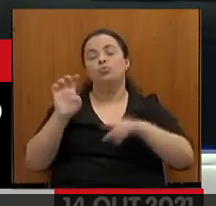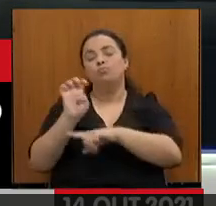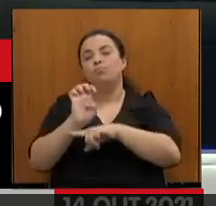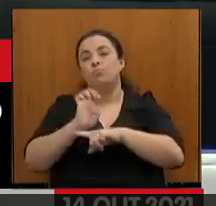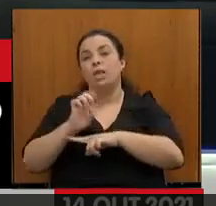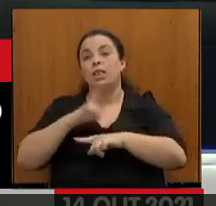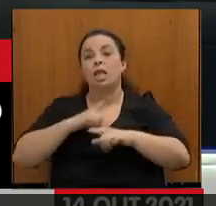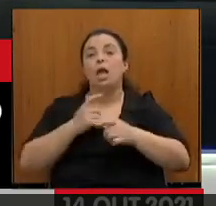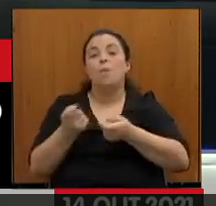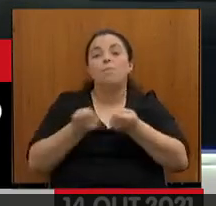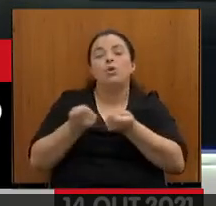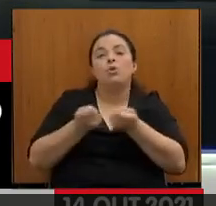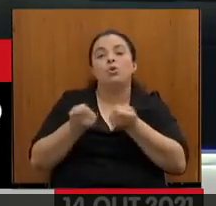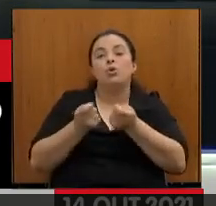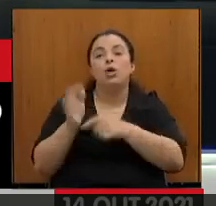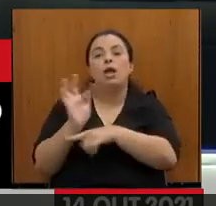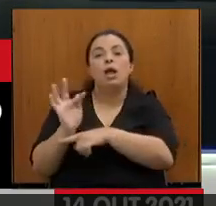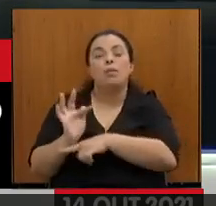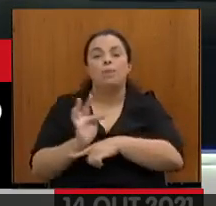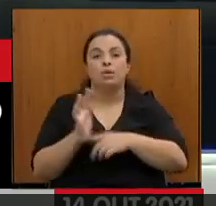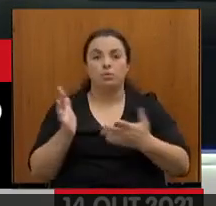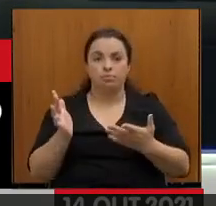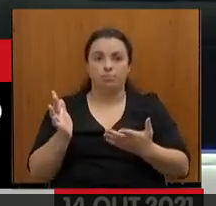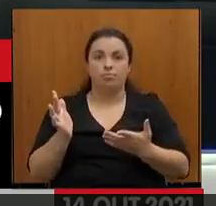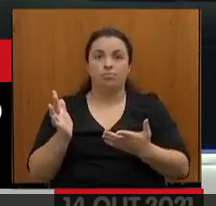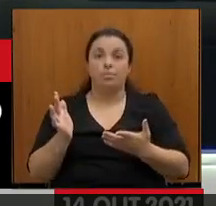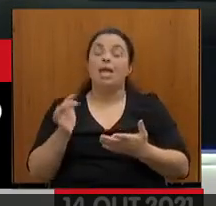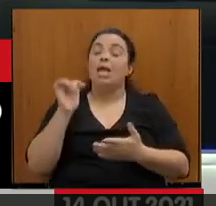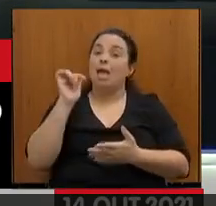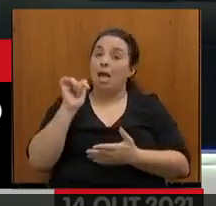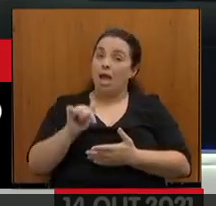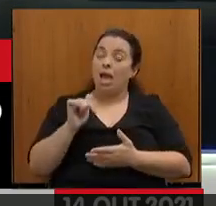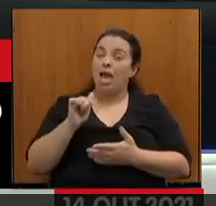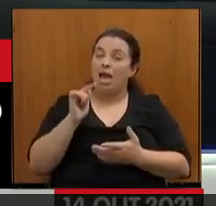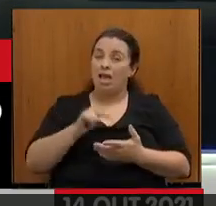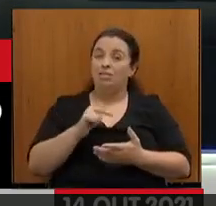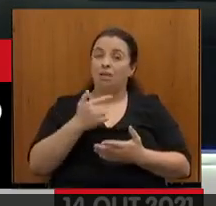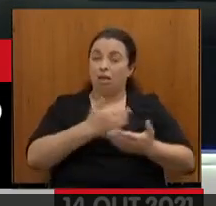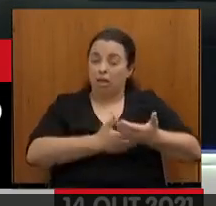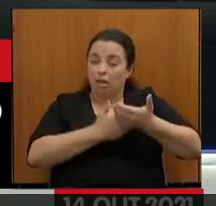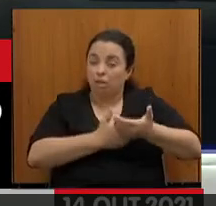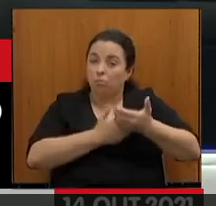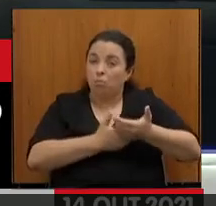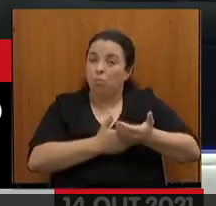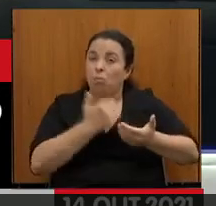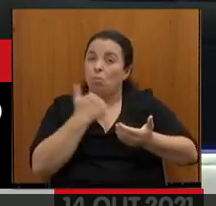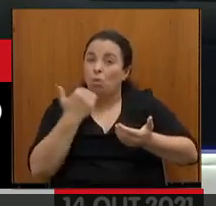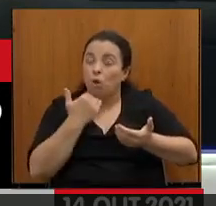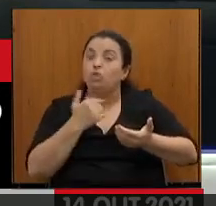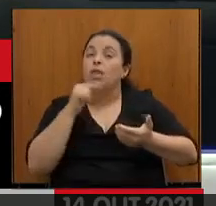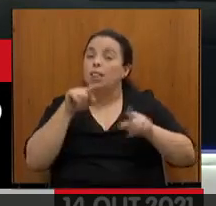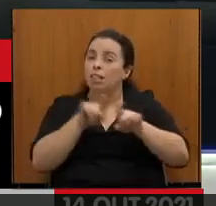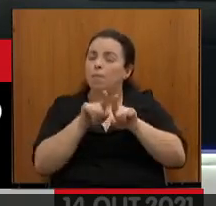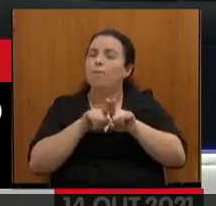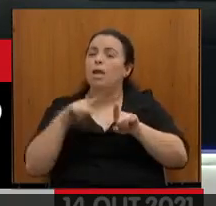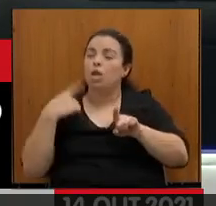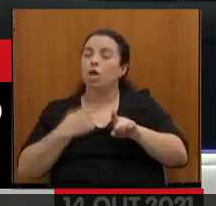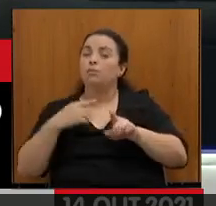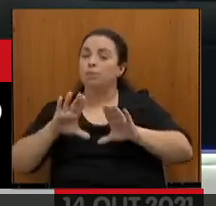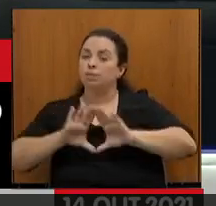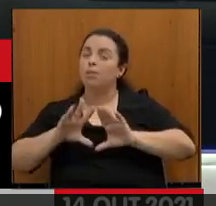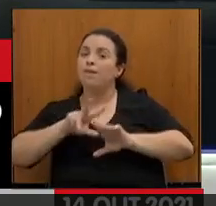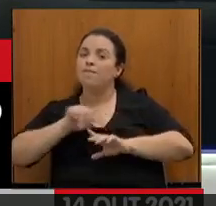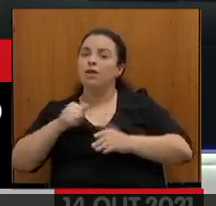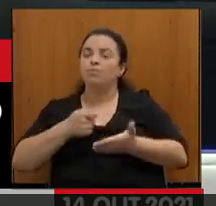uma delas. Sem dúvida, este evento reforça essa necessidade de que a Assembleia, que tem um papel importante